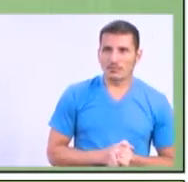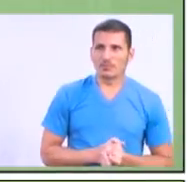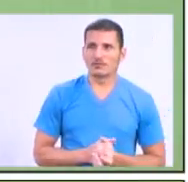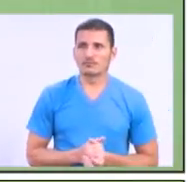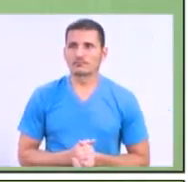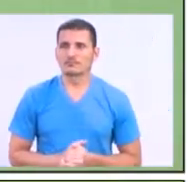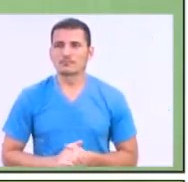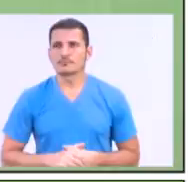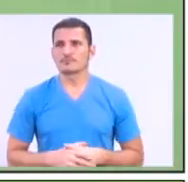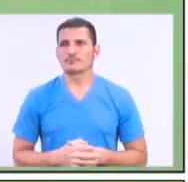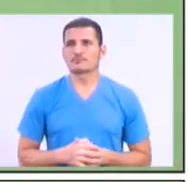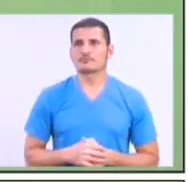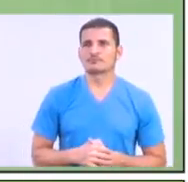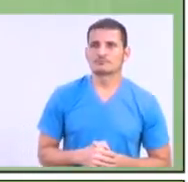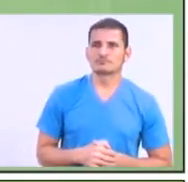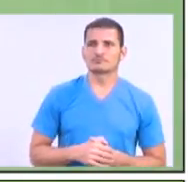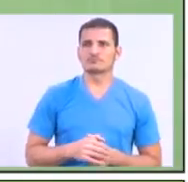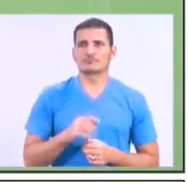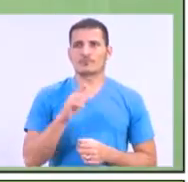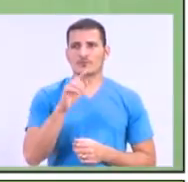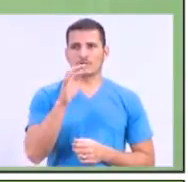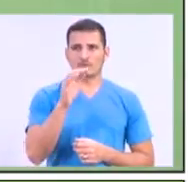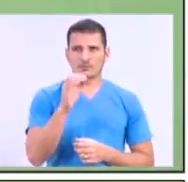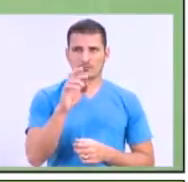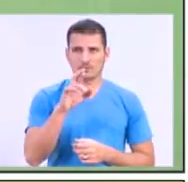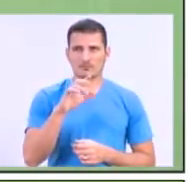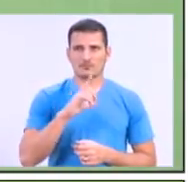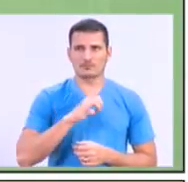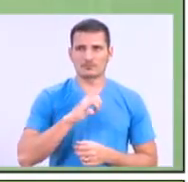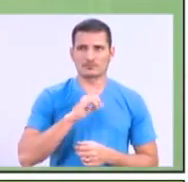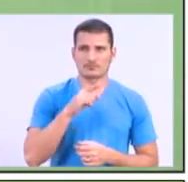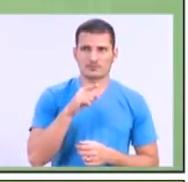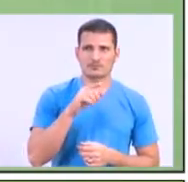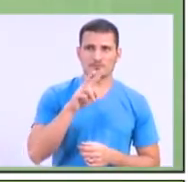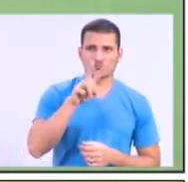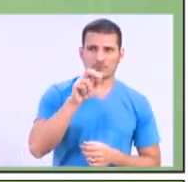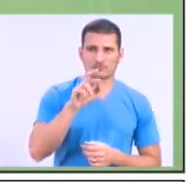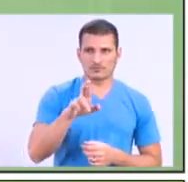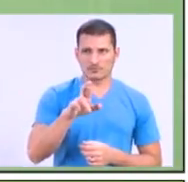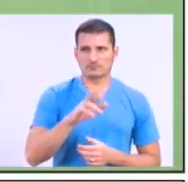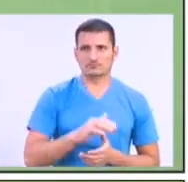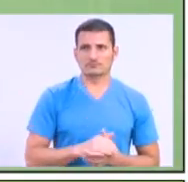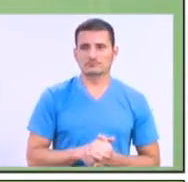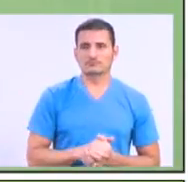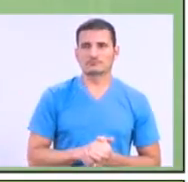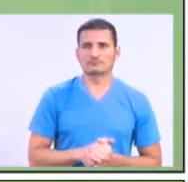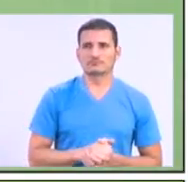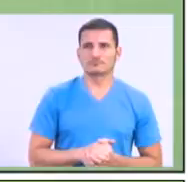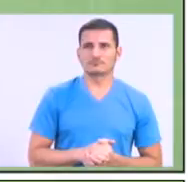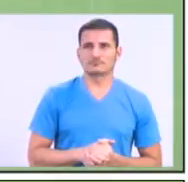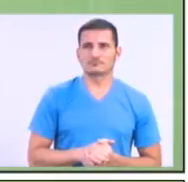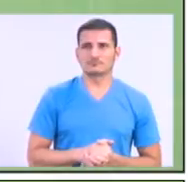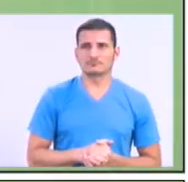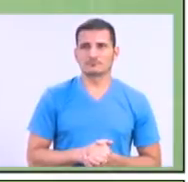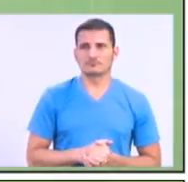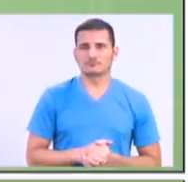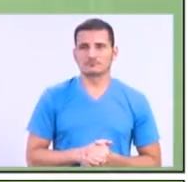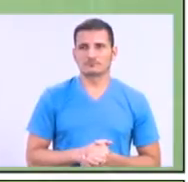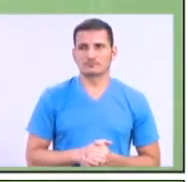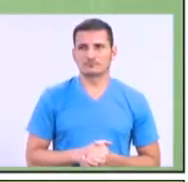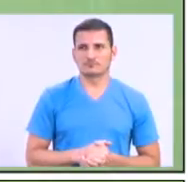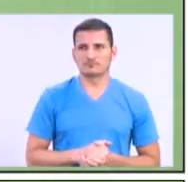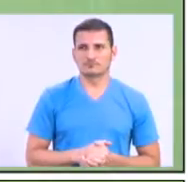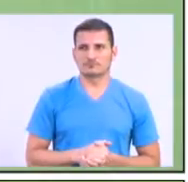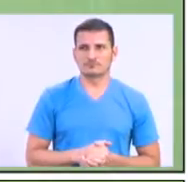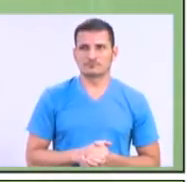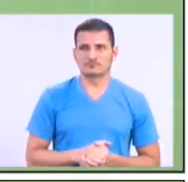né, a definição de variáveis aqui na estrutura dela. Então, nós verificamos, né, contanto que a